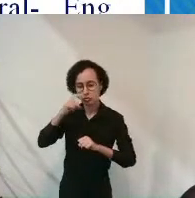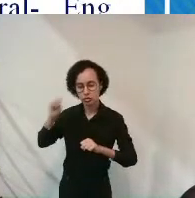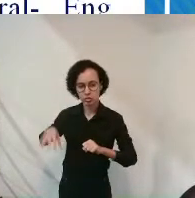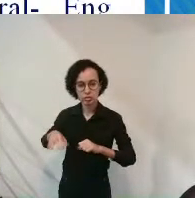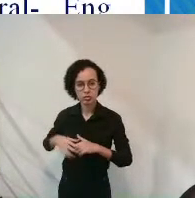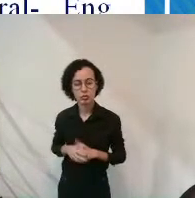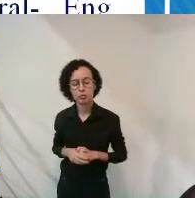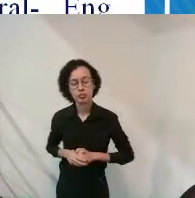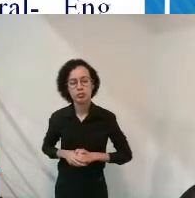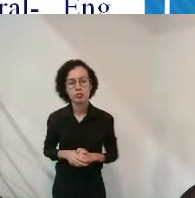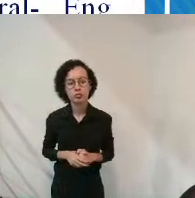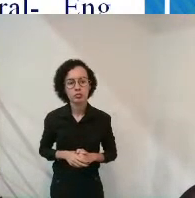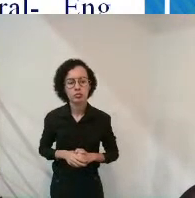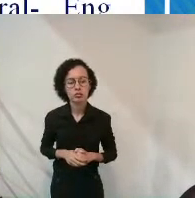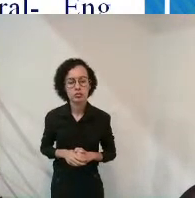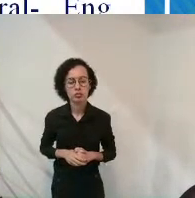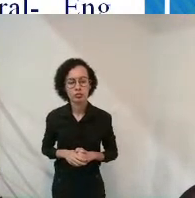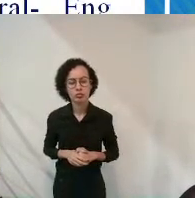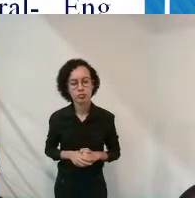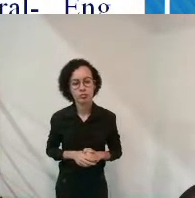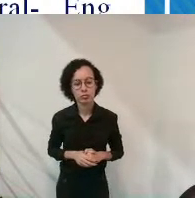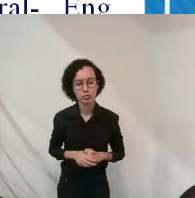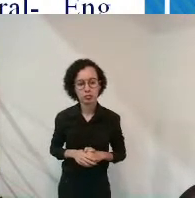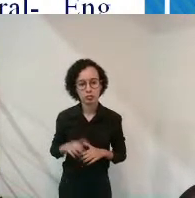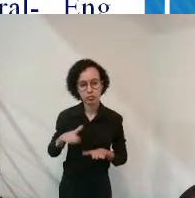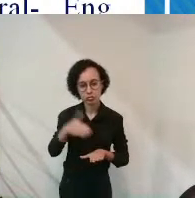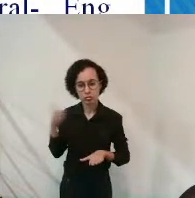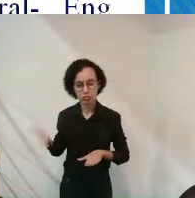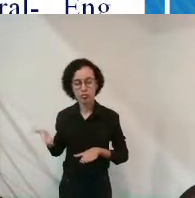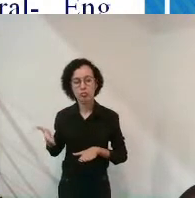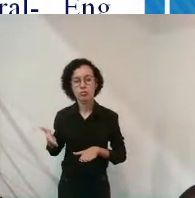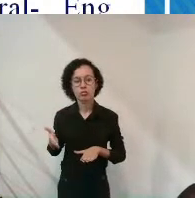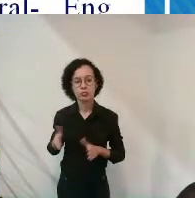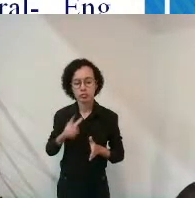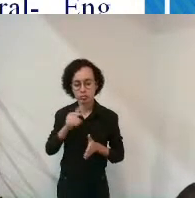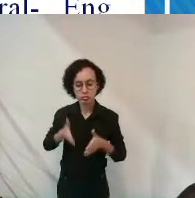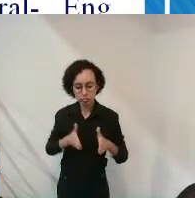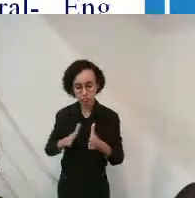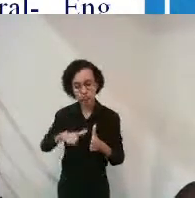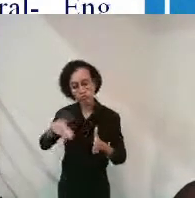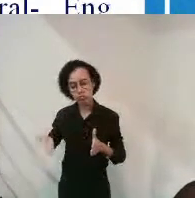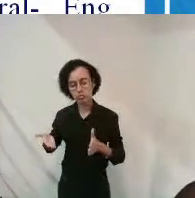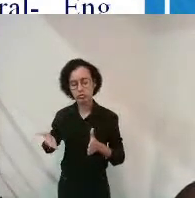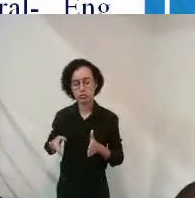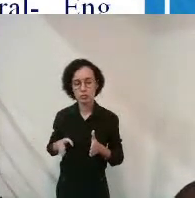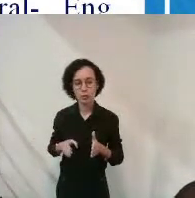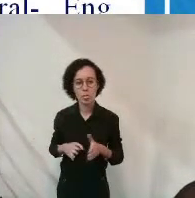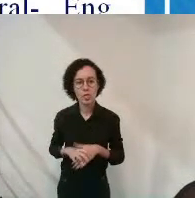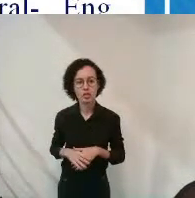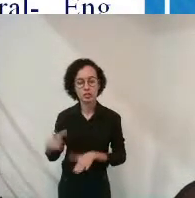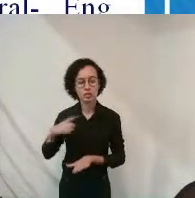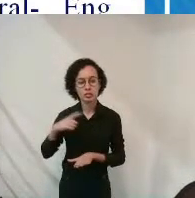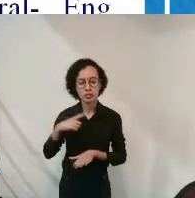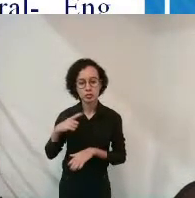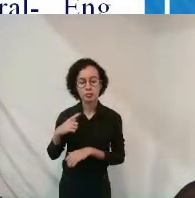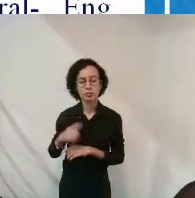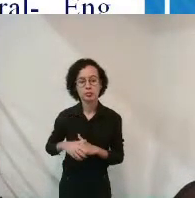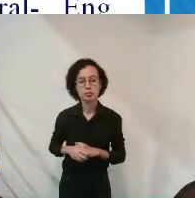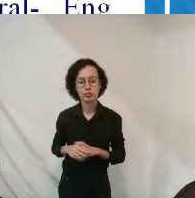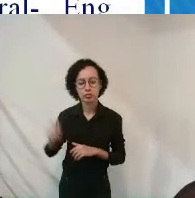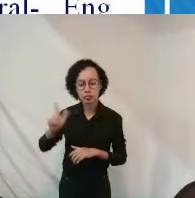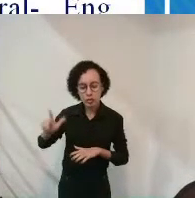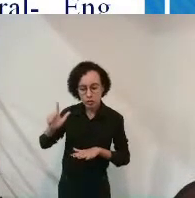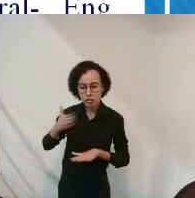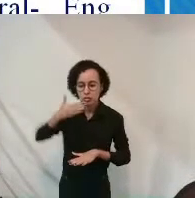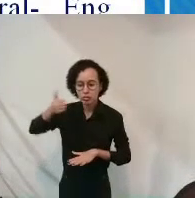né? Do lado direito do rio Tocantins, nós temos uma logística